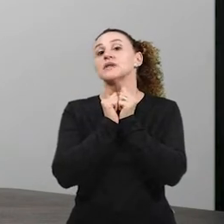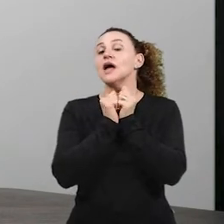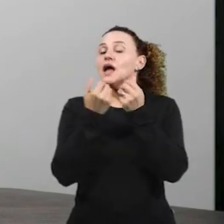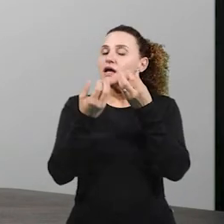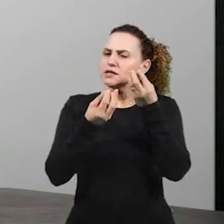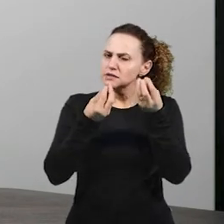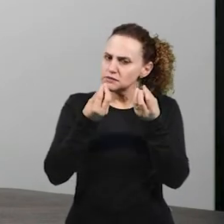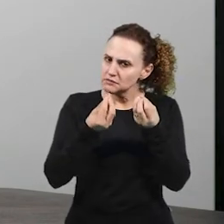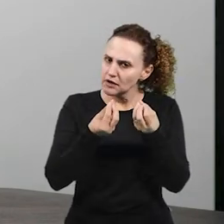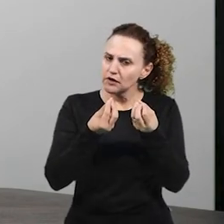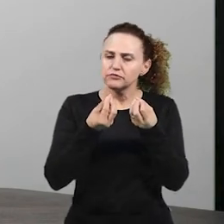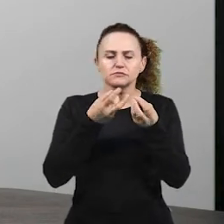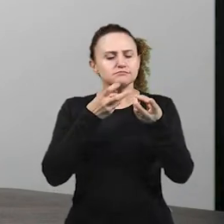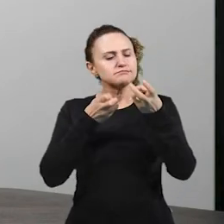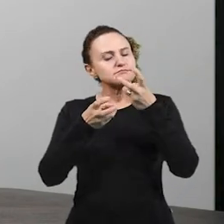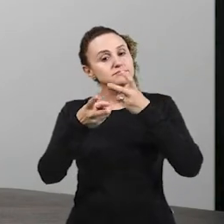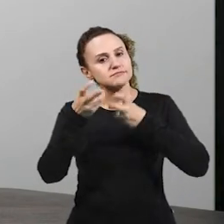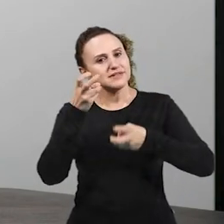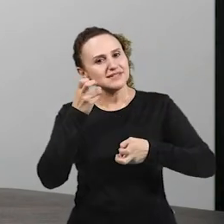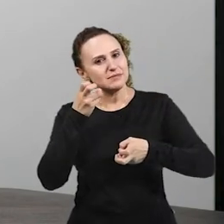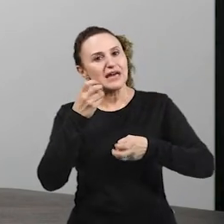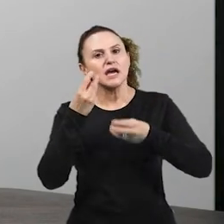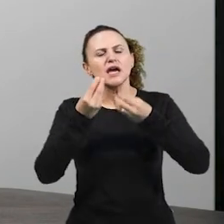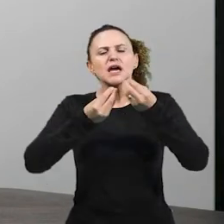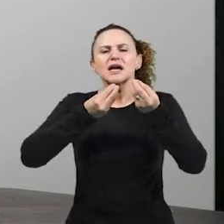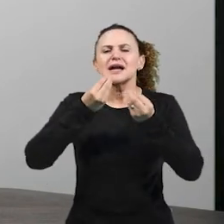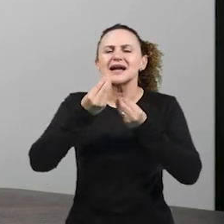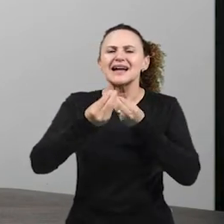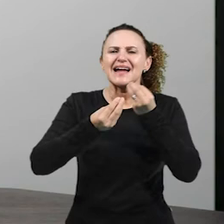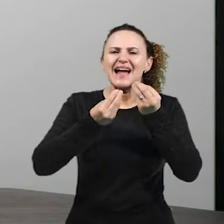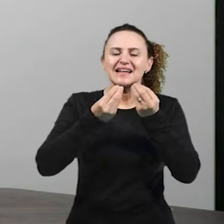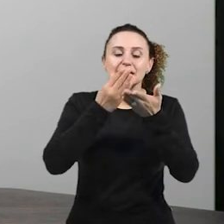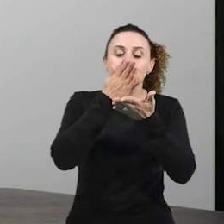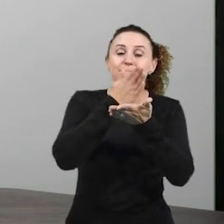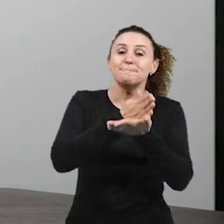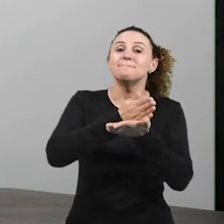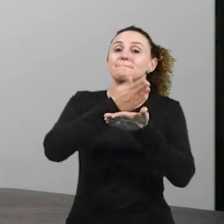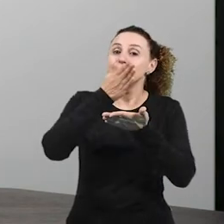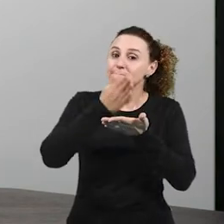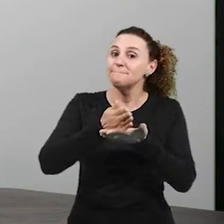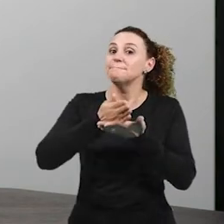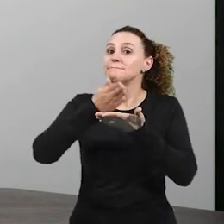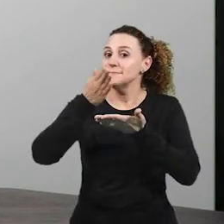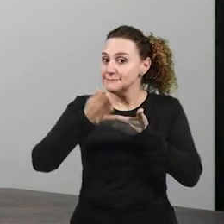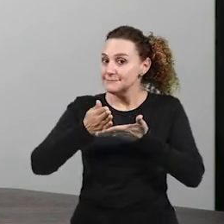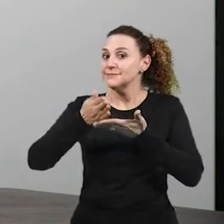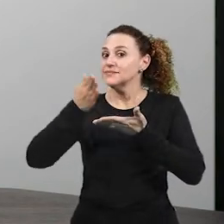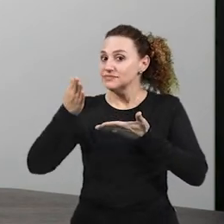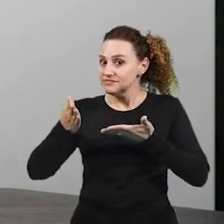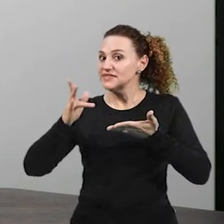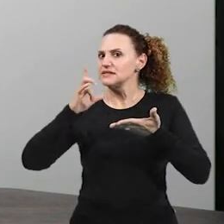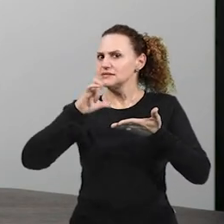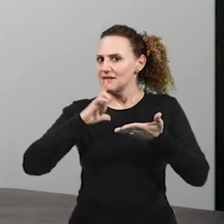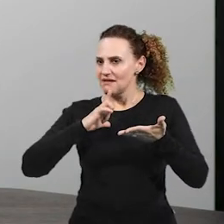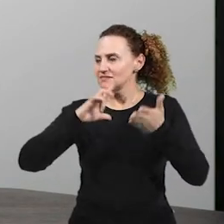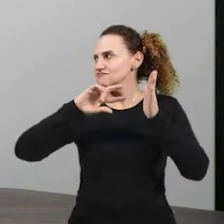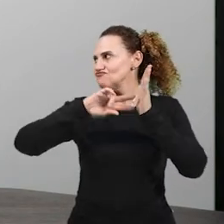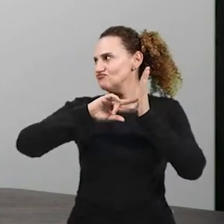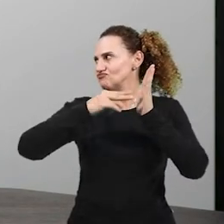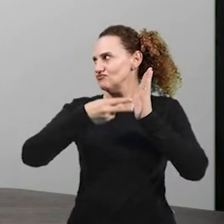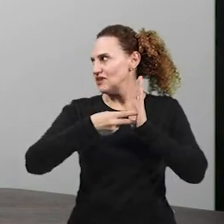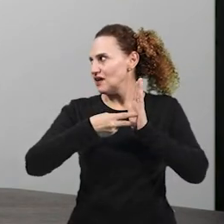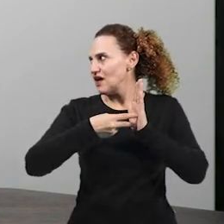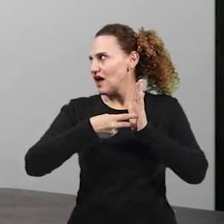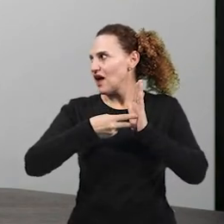nós vamos identificar as partes que compõem essa palavra cada parte tem um significado então